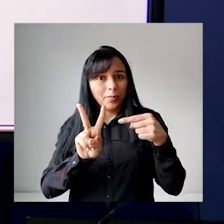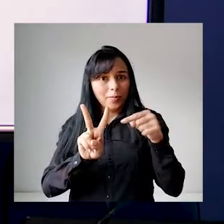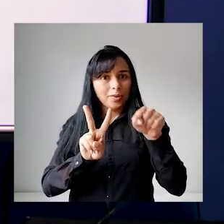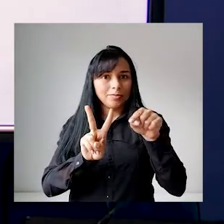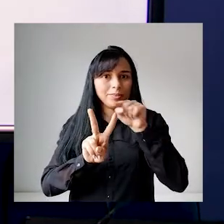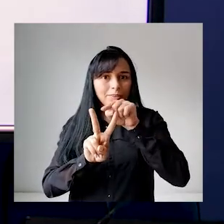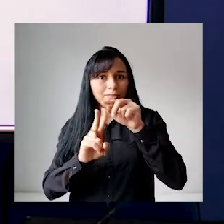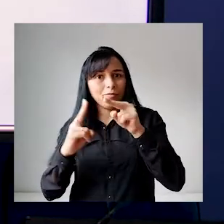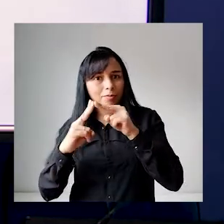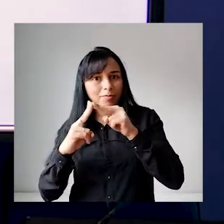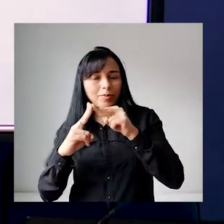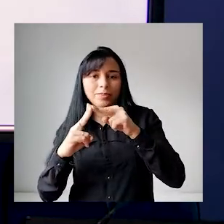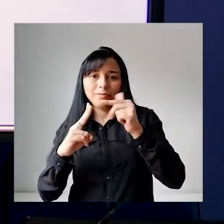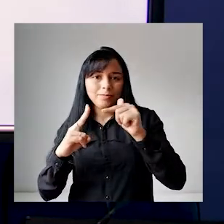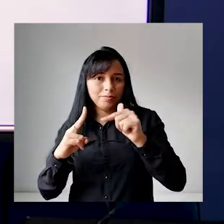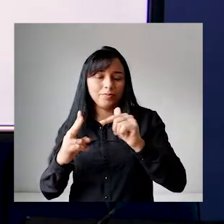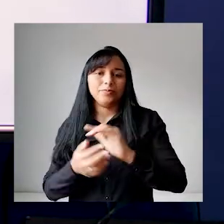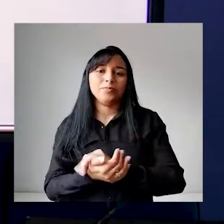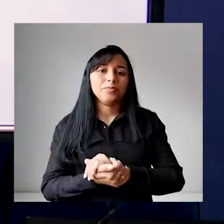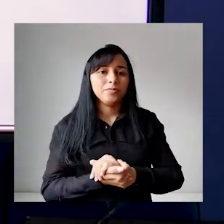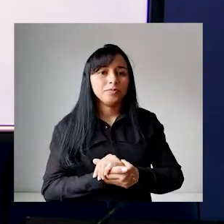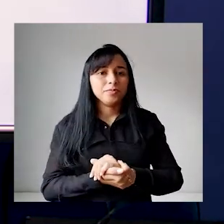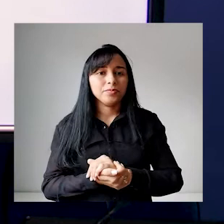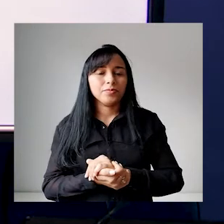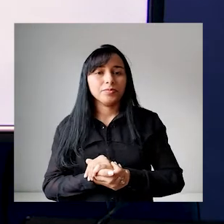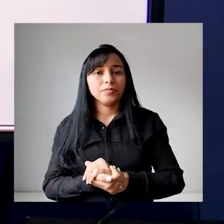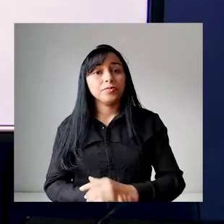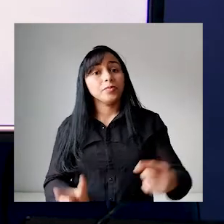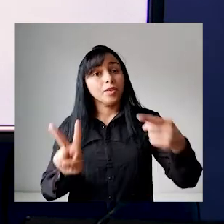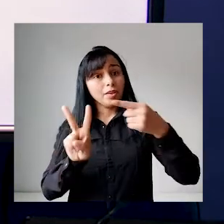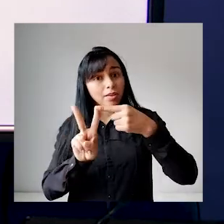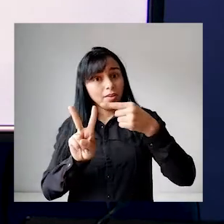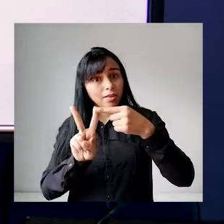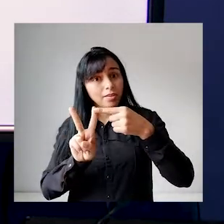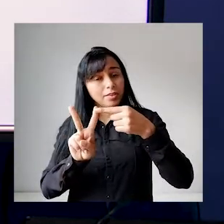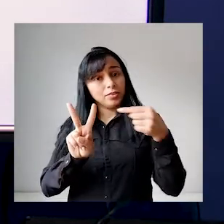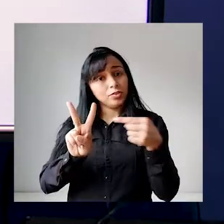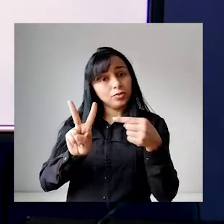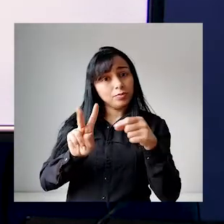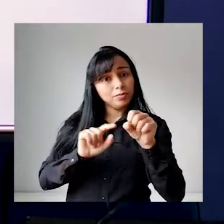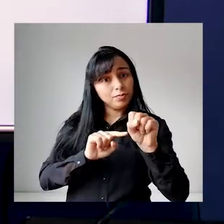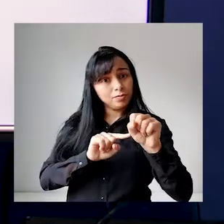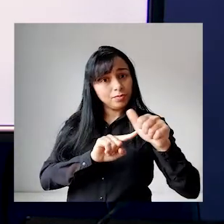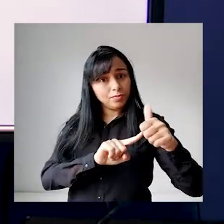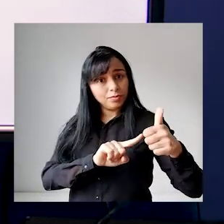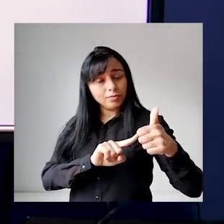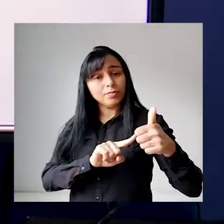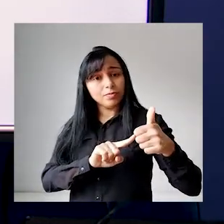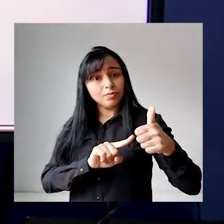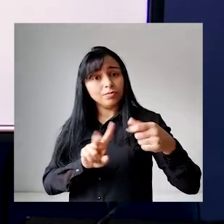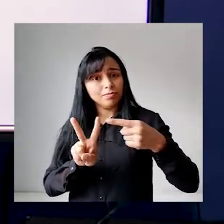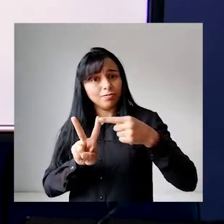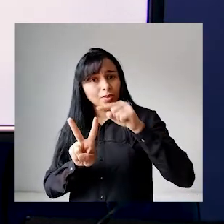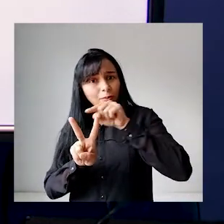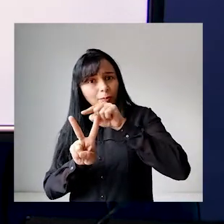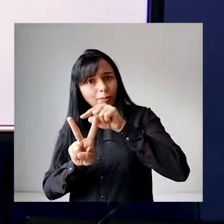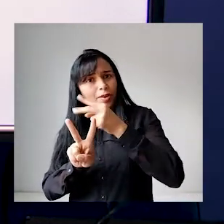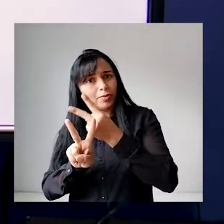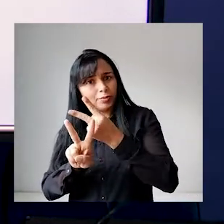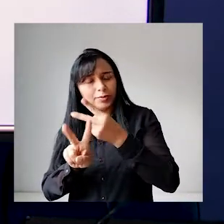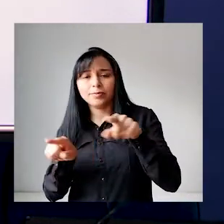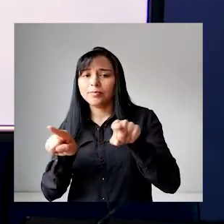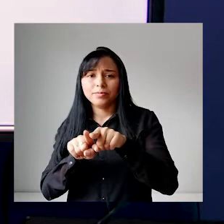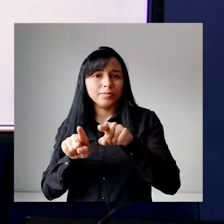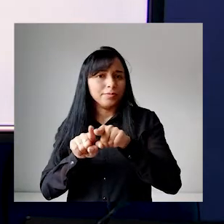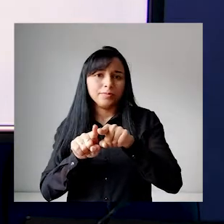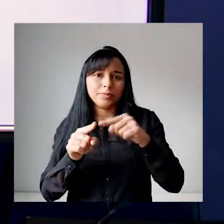o índice for par. Então não serve para a resposta. Raiz de menos 81, a raiz quadrada, com o mesmo exemplo da letra